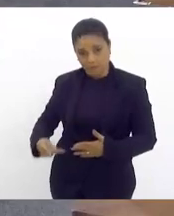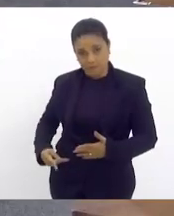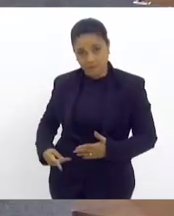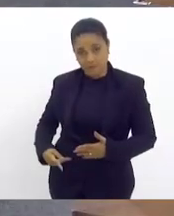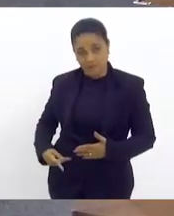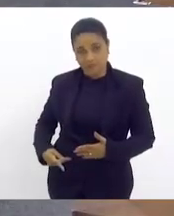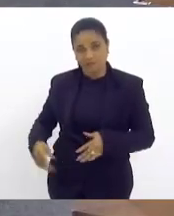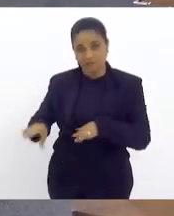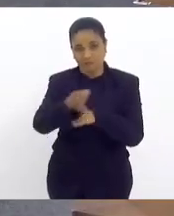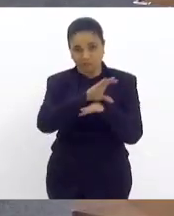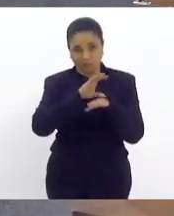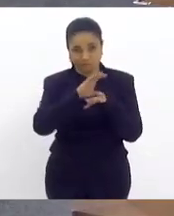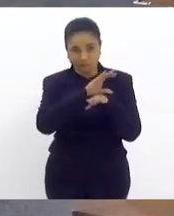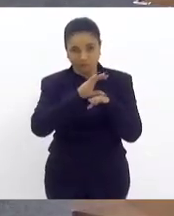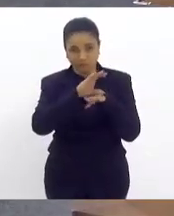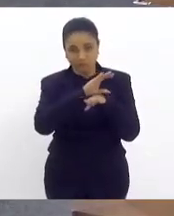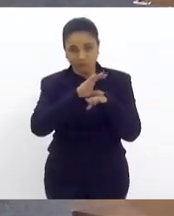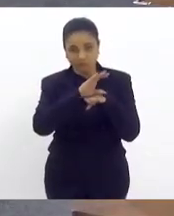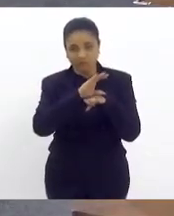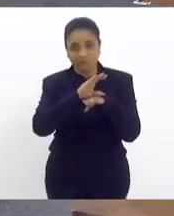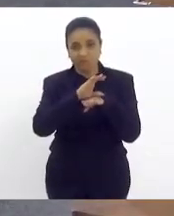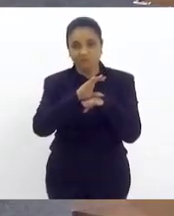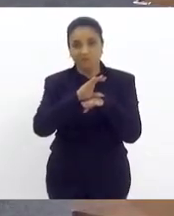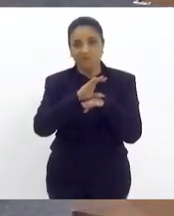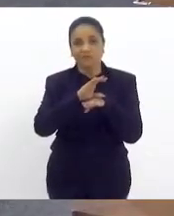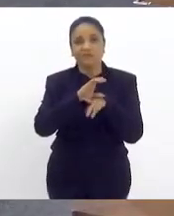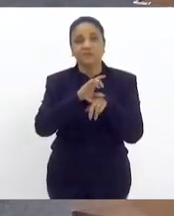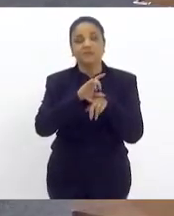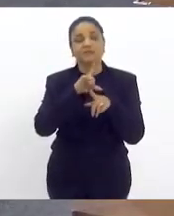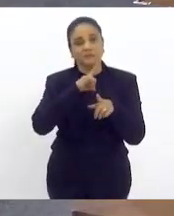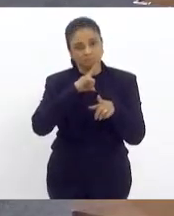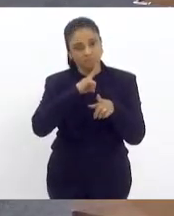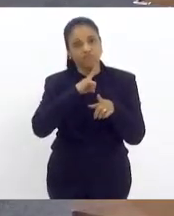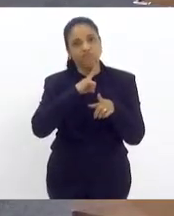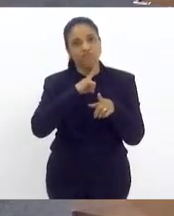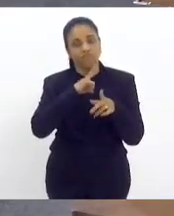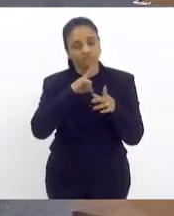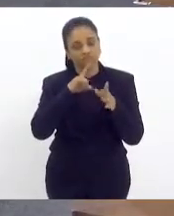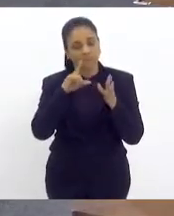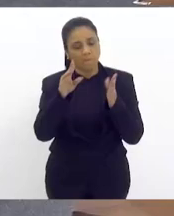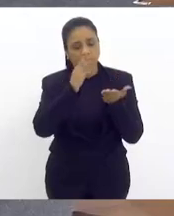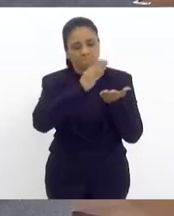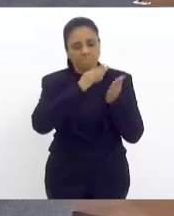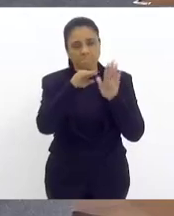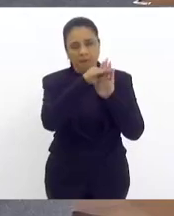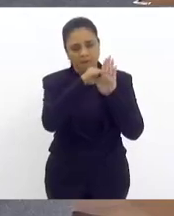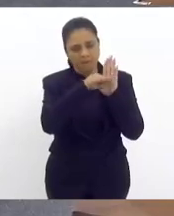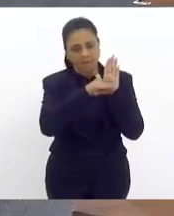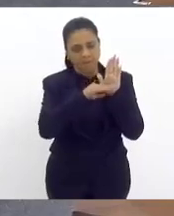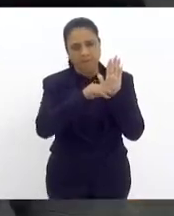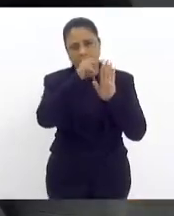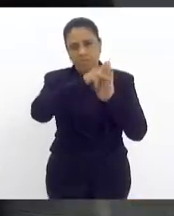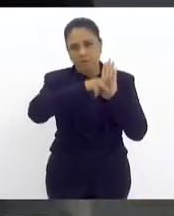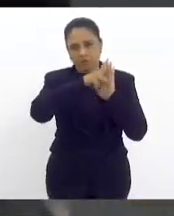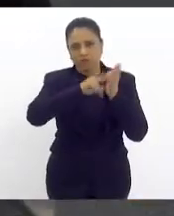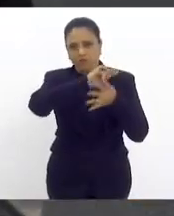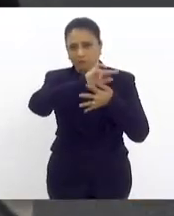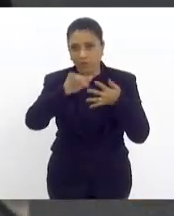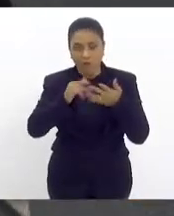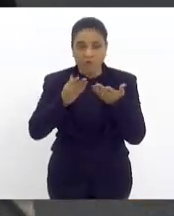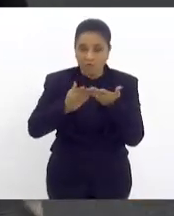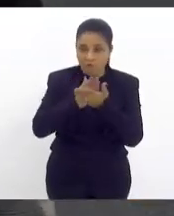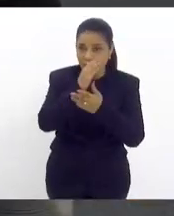constitucionalista ele põe dezenas e dezenas de projetos em pauta vota todos os projetos